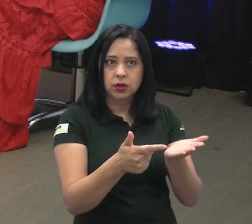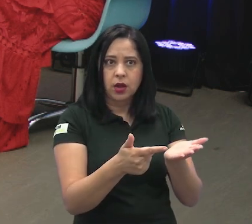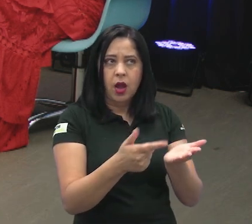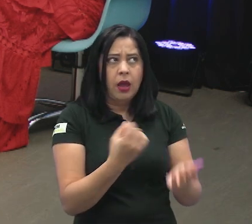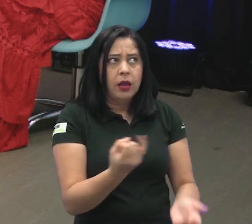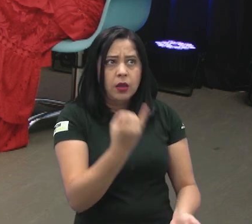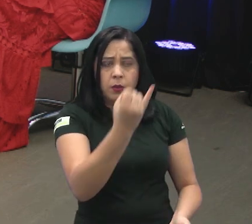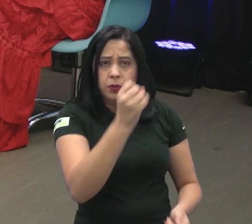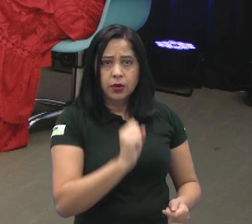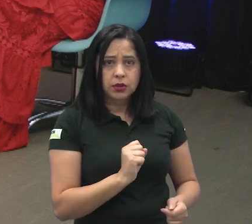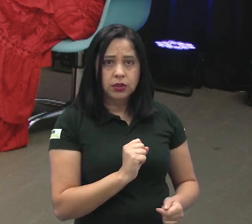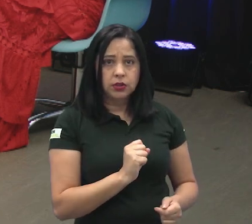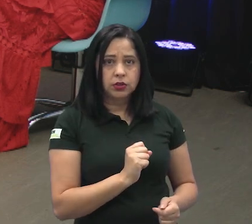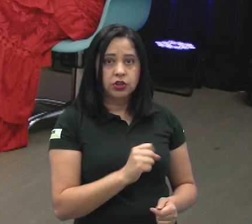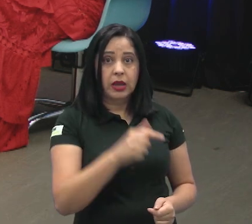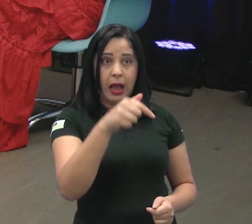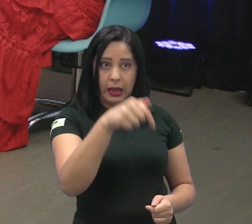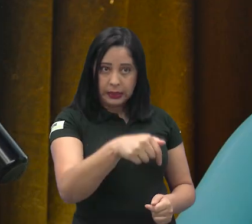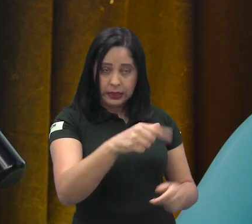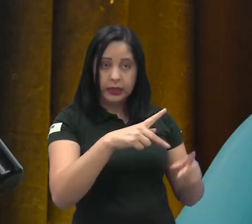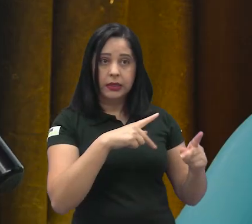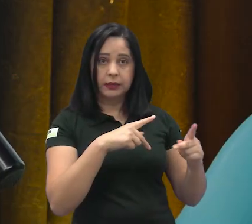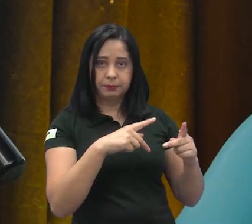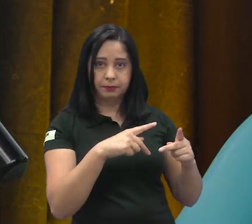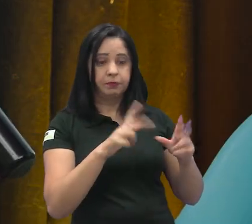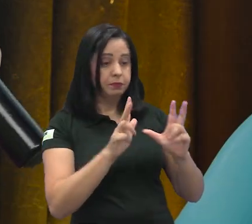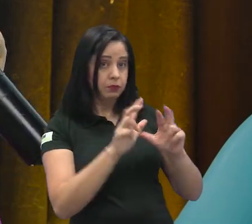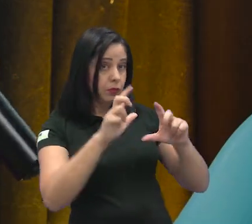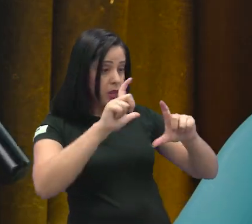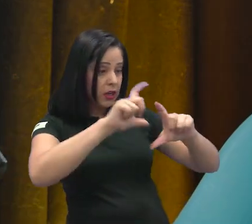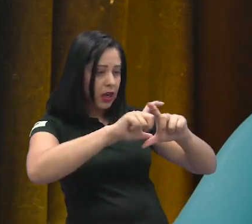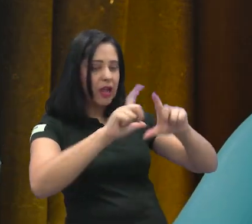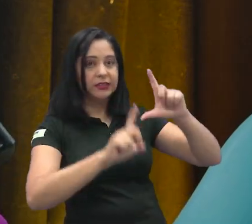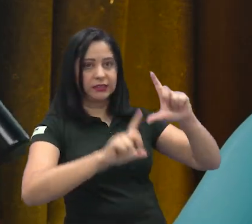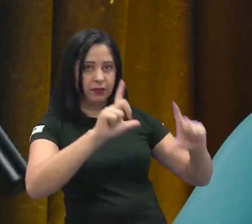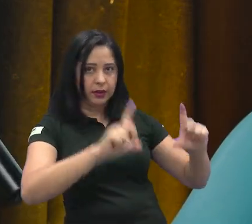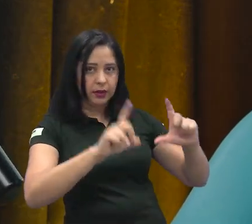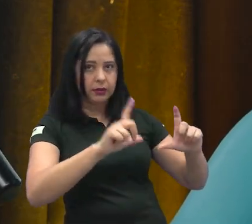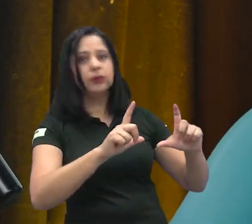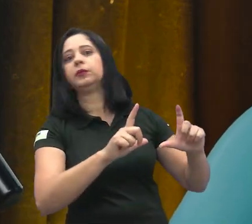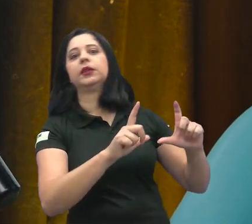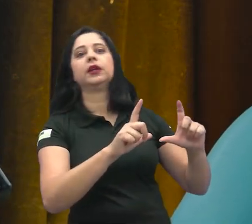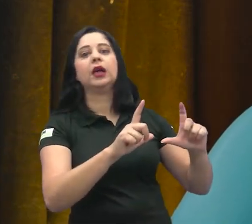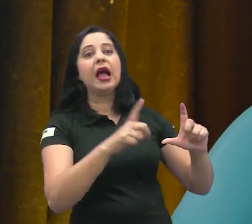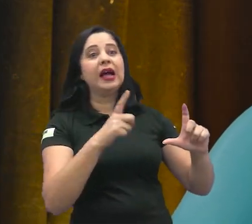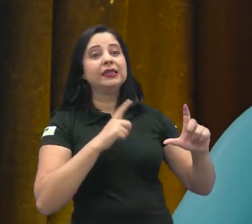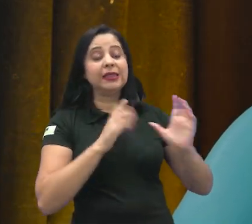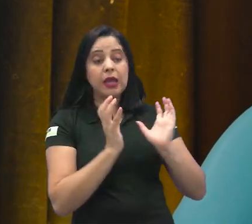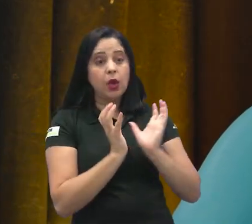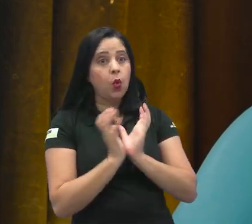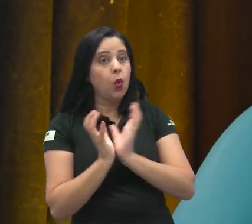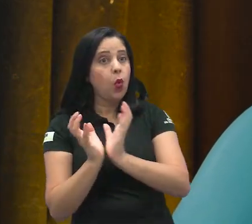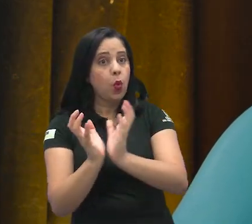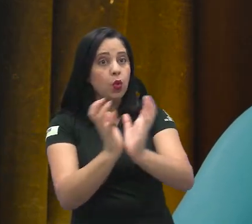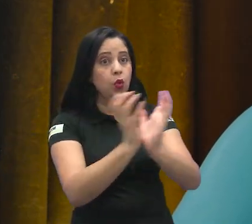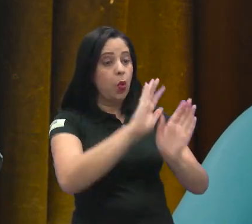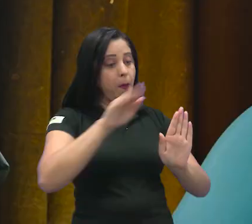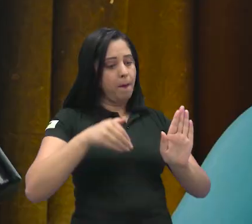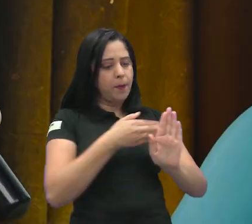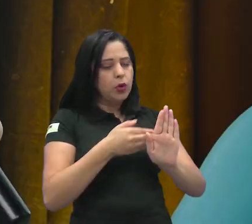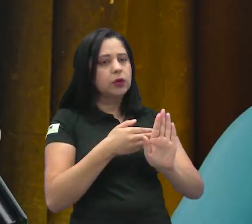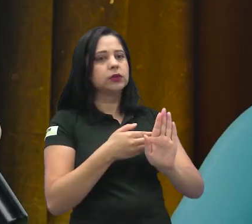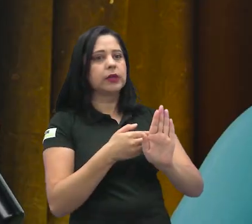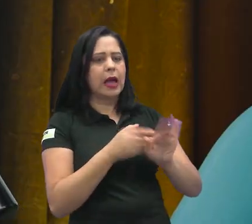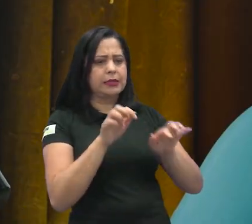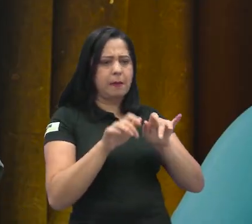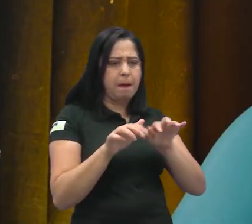de jornalismo da TV Câmara têm esse cuidado muito especial e conta com uma equipe grande para isso, né? Nós temos produtores que fazem